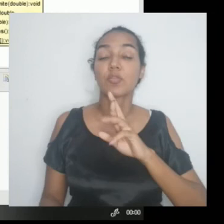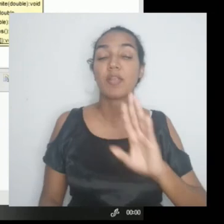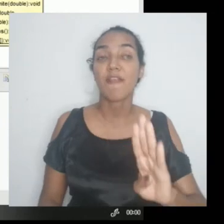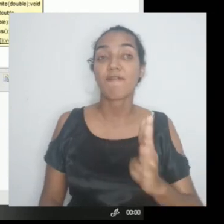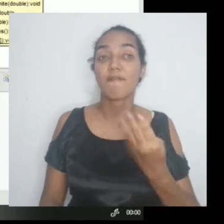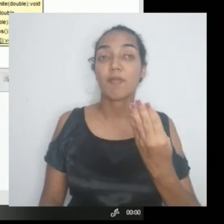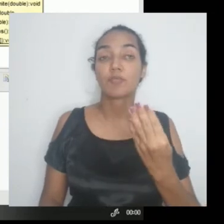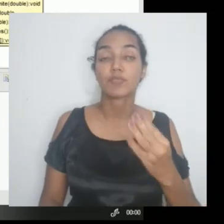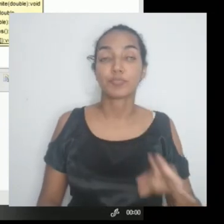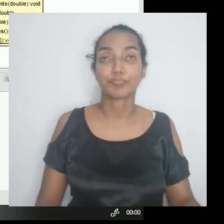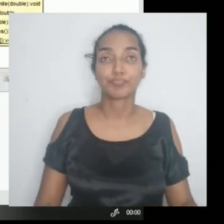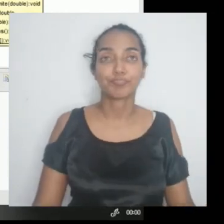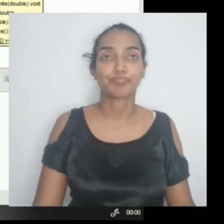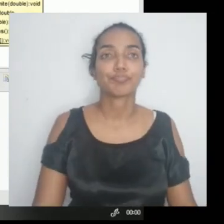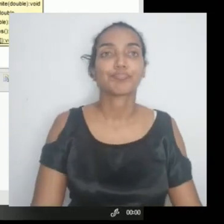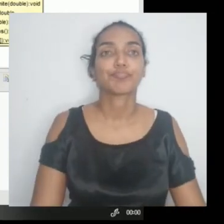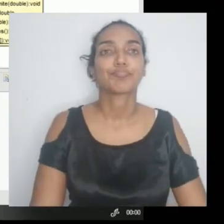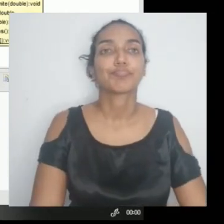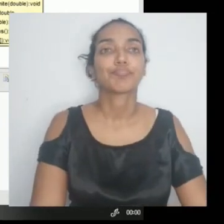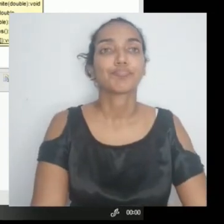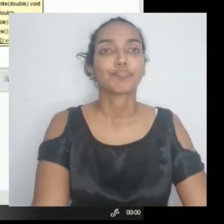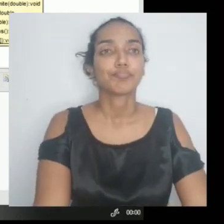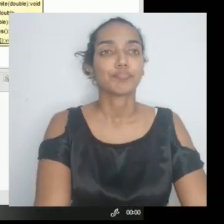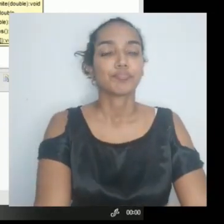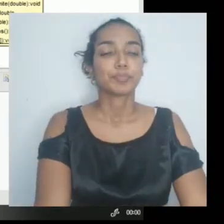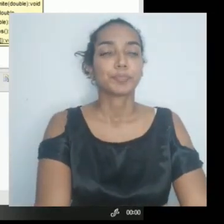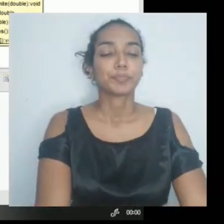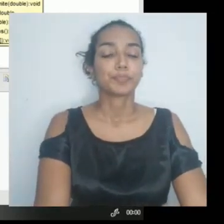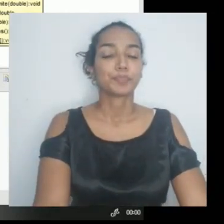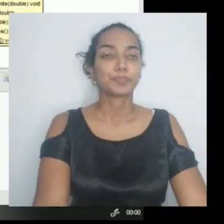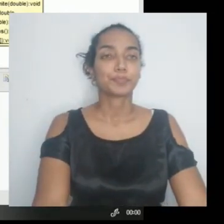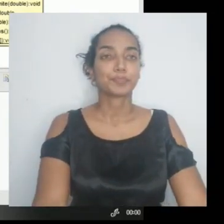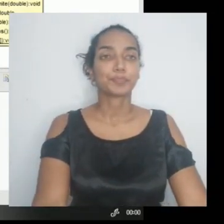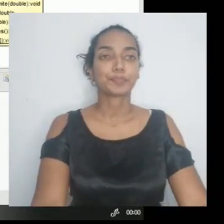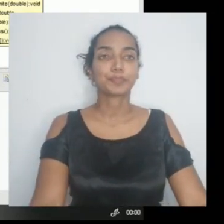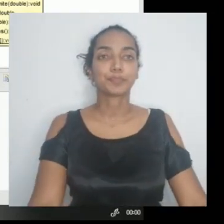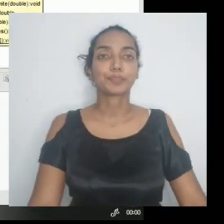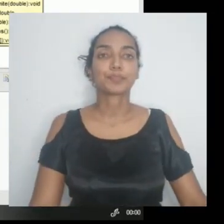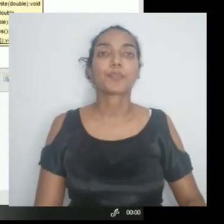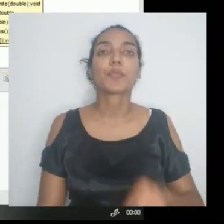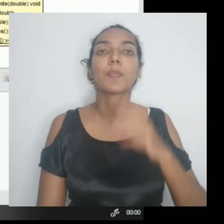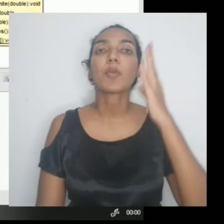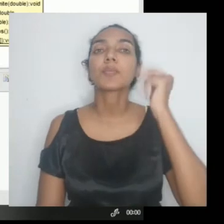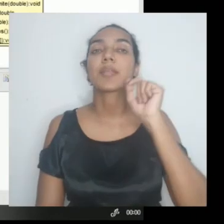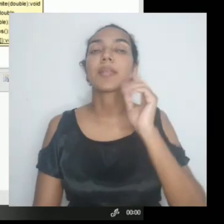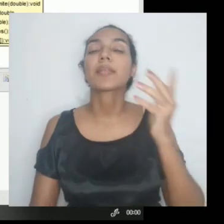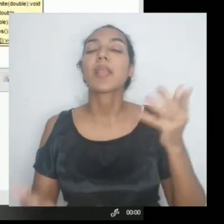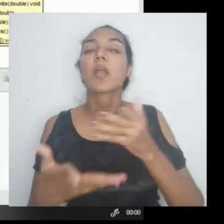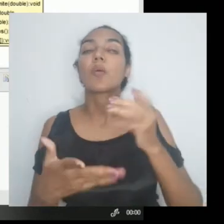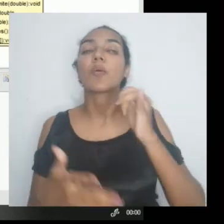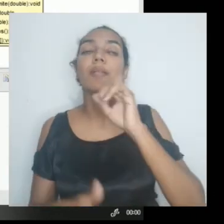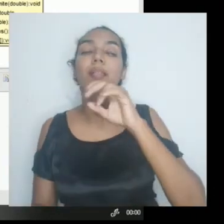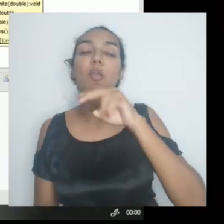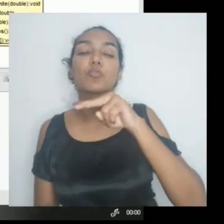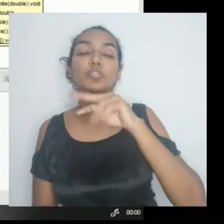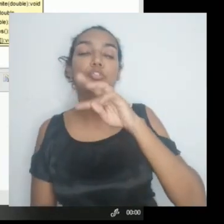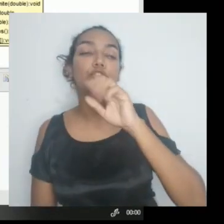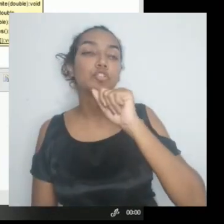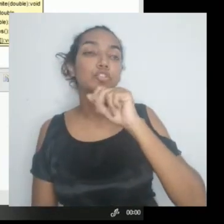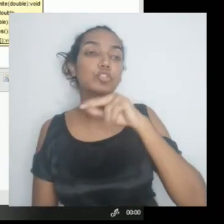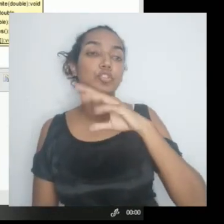cara agora é uma instância de conta dentro do if, o cast é seguro. Aqui eu estou fazendo um cast. Adapte para mim